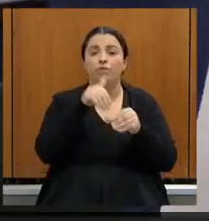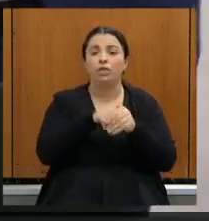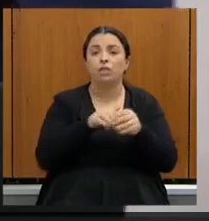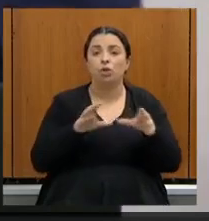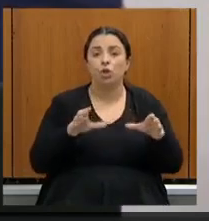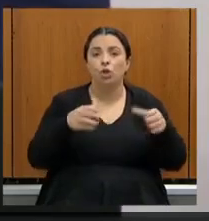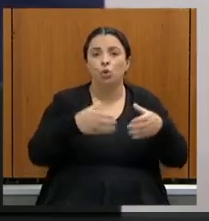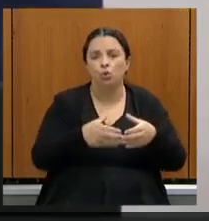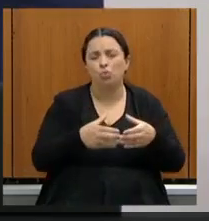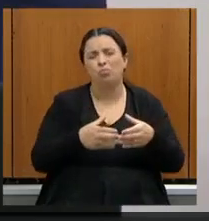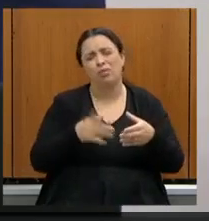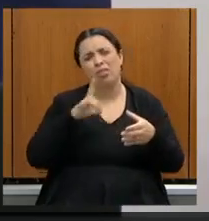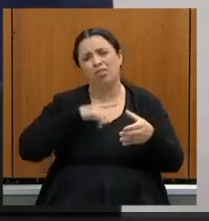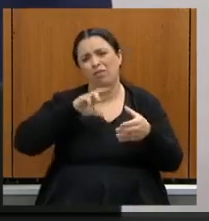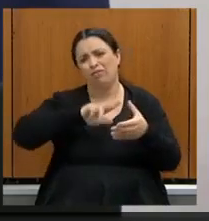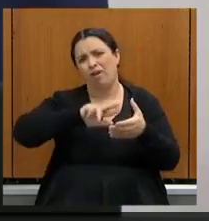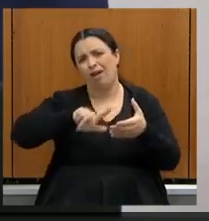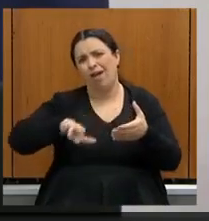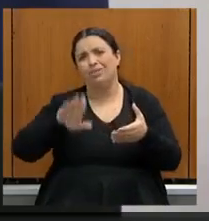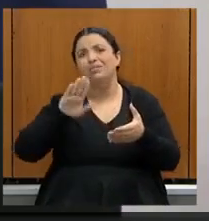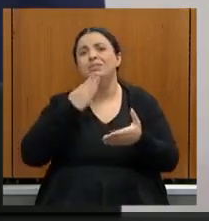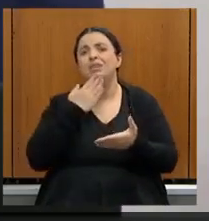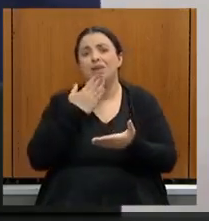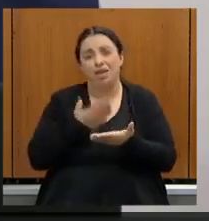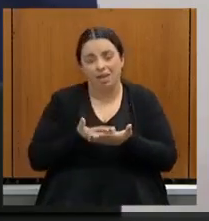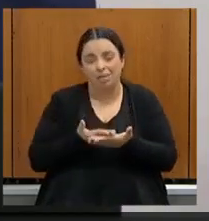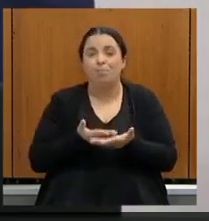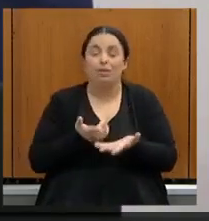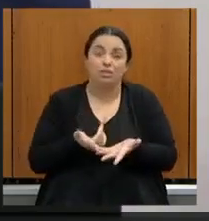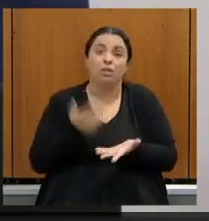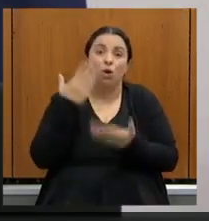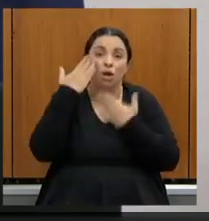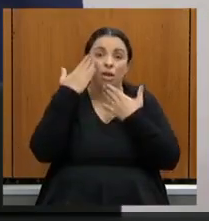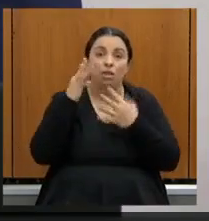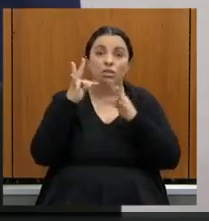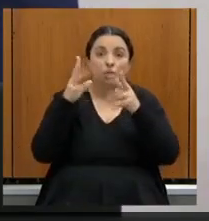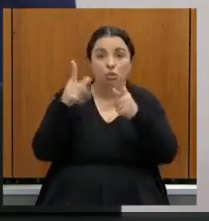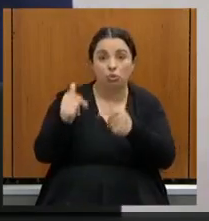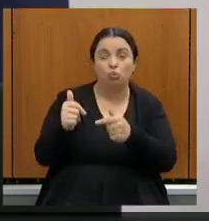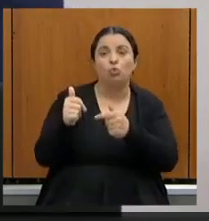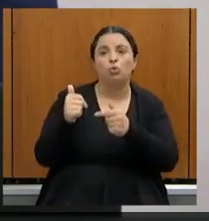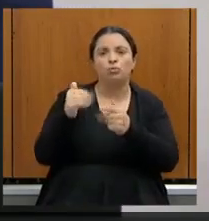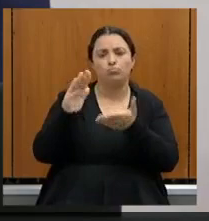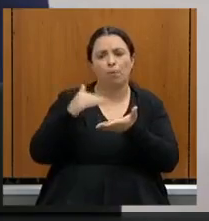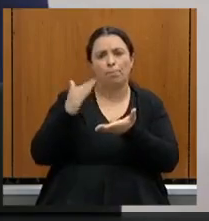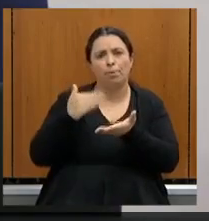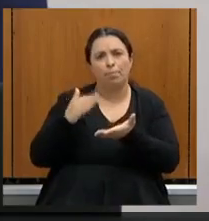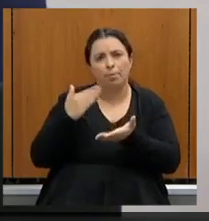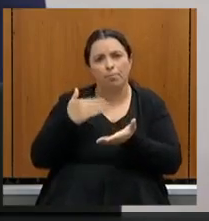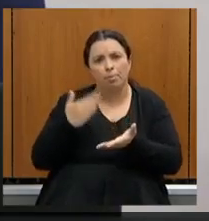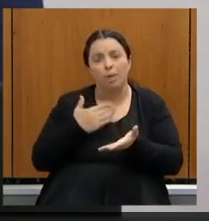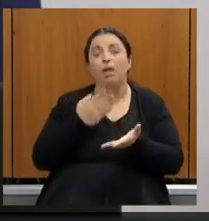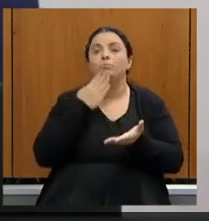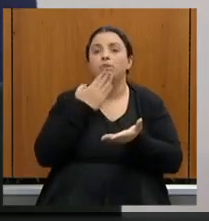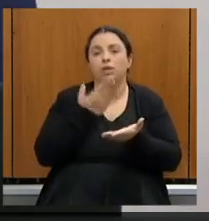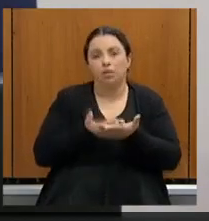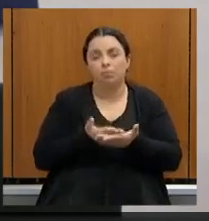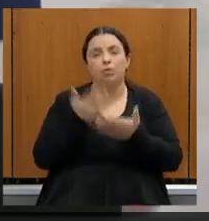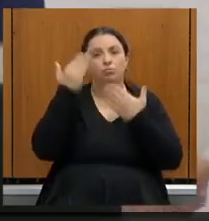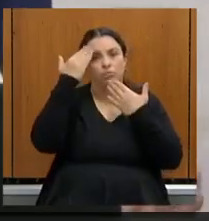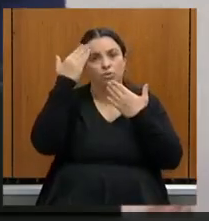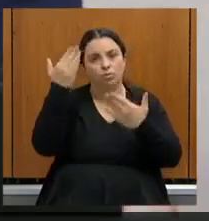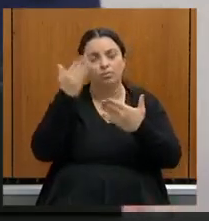inúmeros requerimentos e agradeço a todos os deputados aí pela contribuição e apresentação desses requerimentos